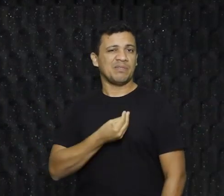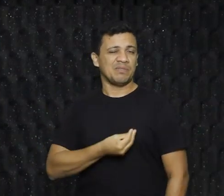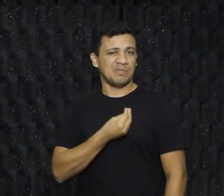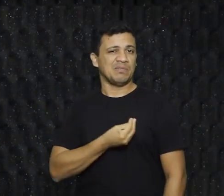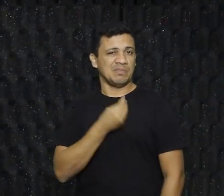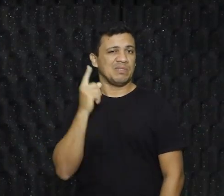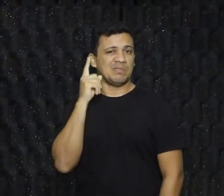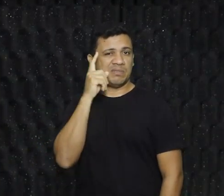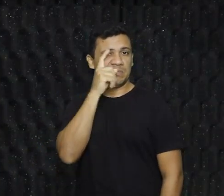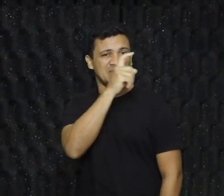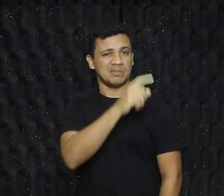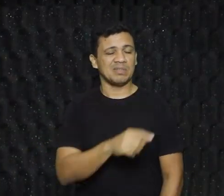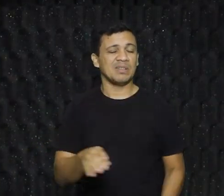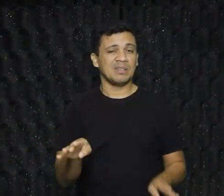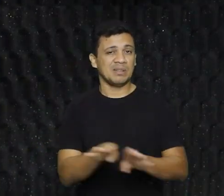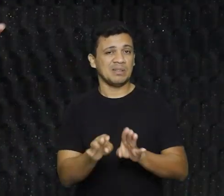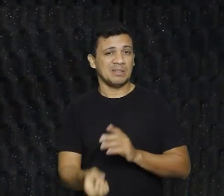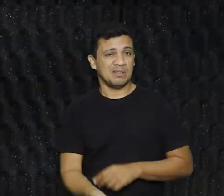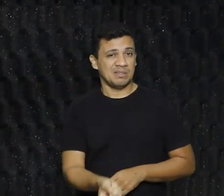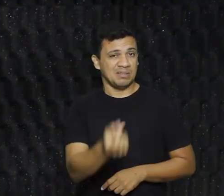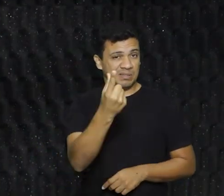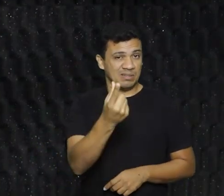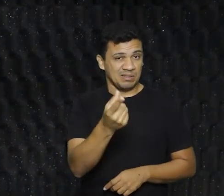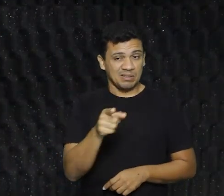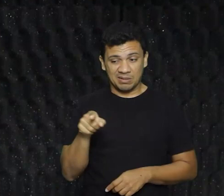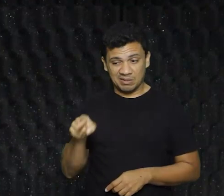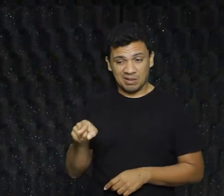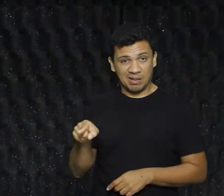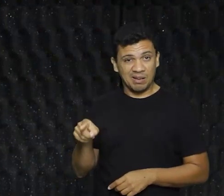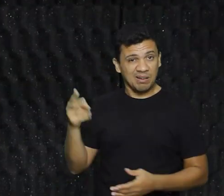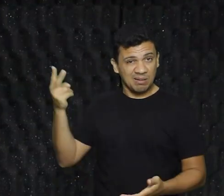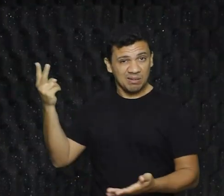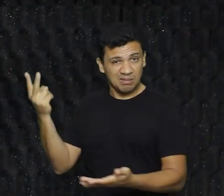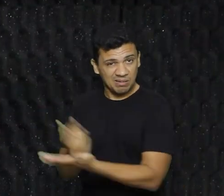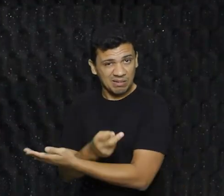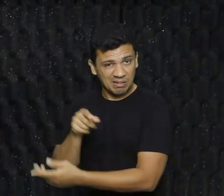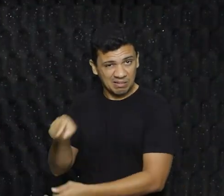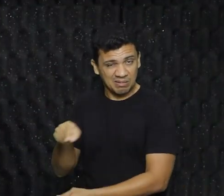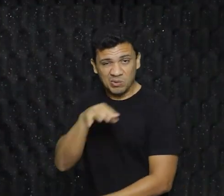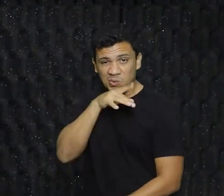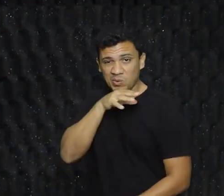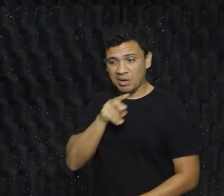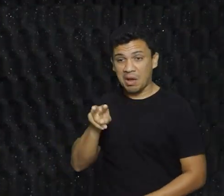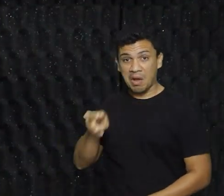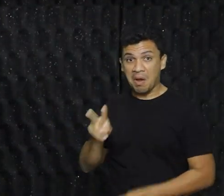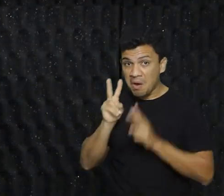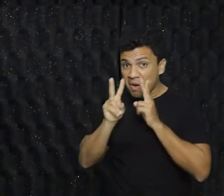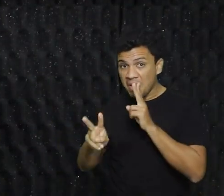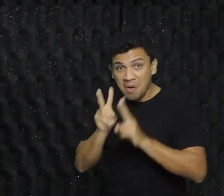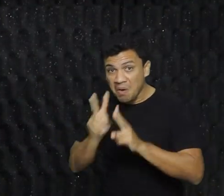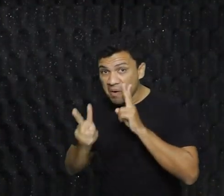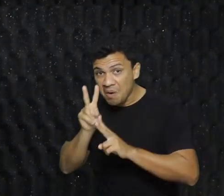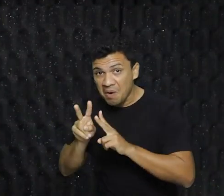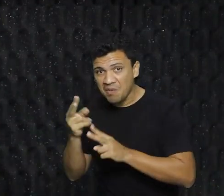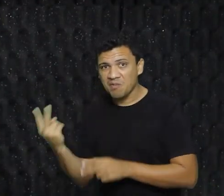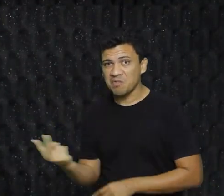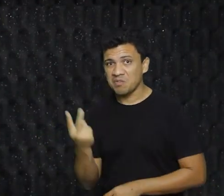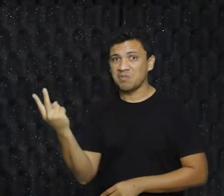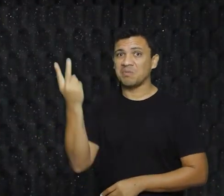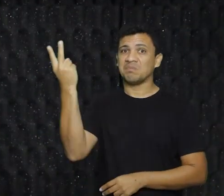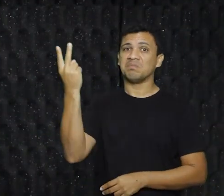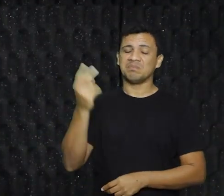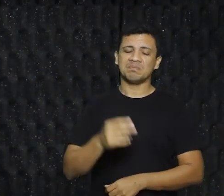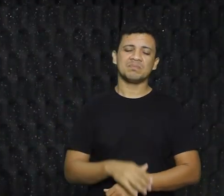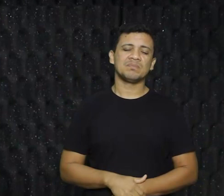é estranho, porque se tiver alguma tragédia acontecendo, as pessoas hipervalorizam e ainda vão atrás dessas informações,